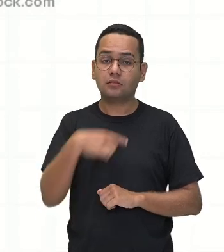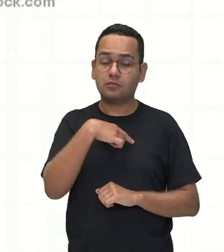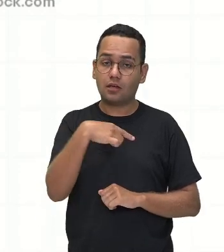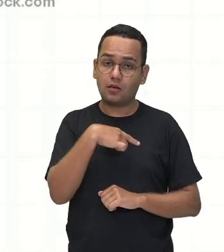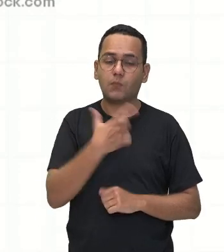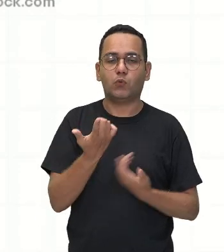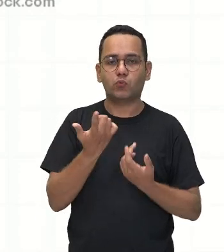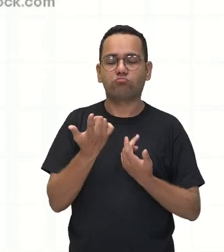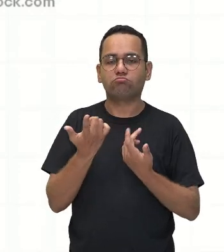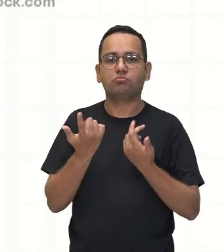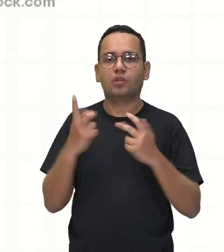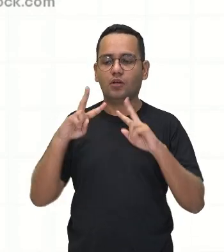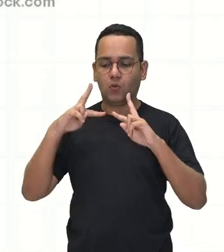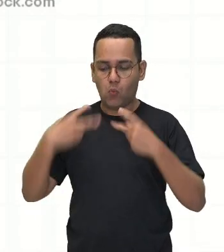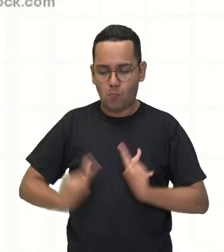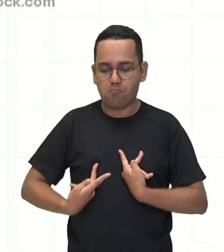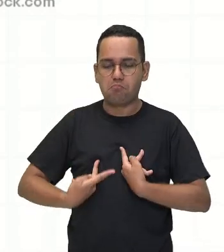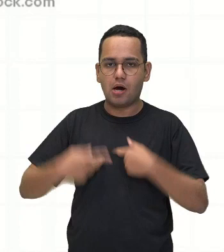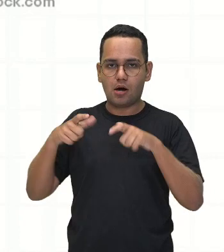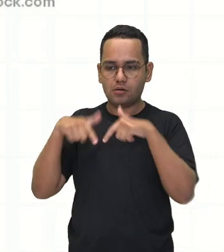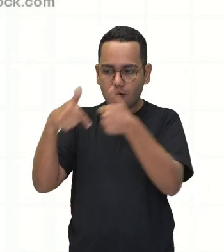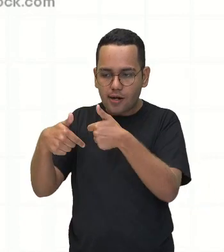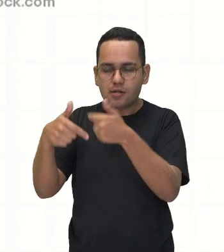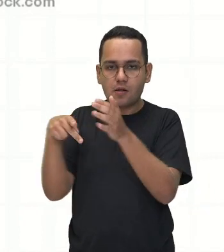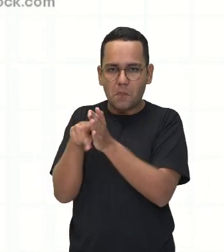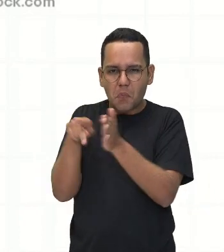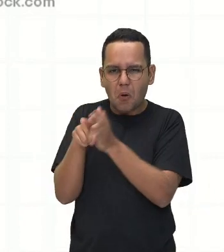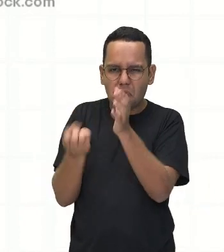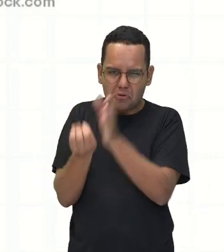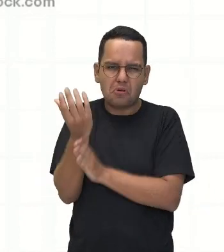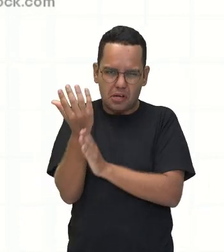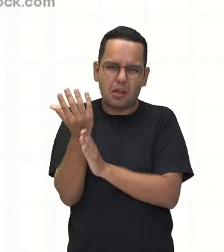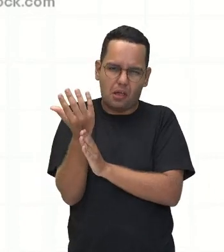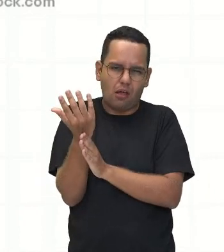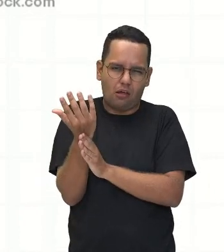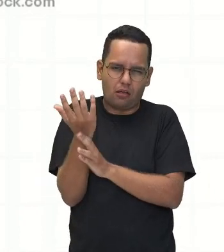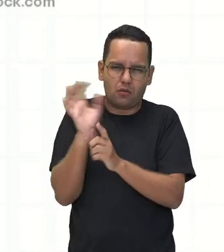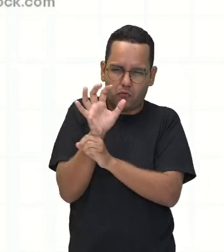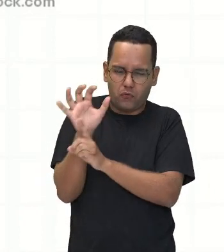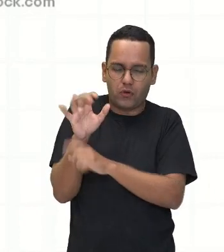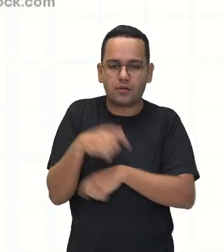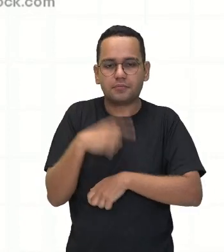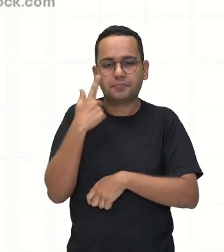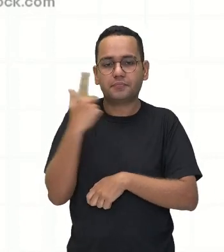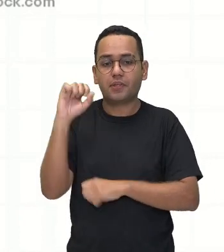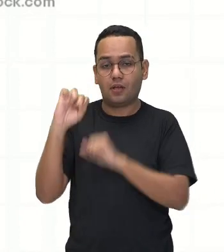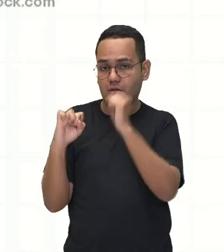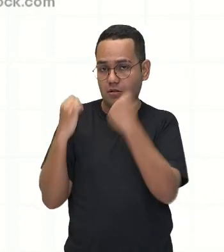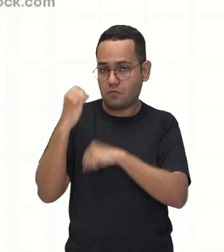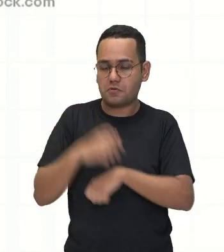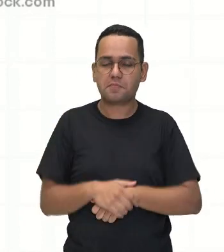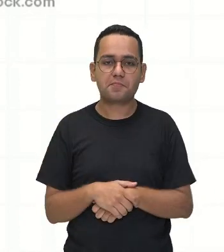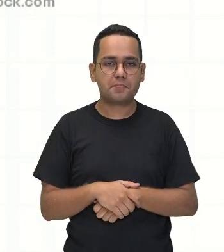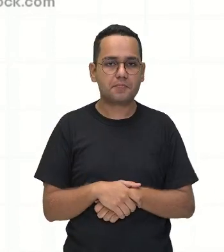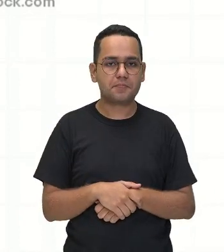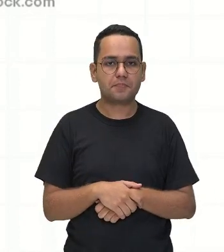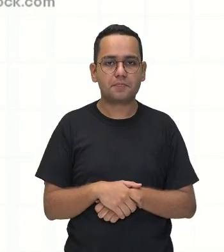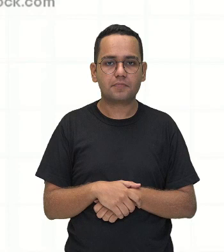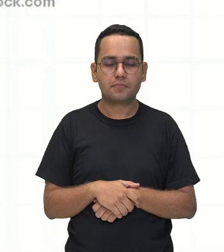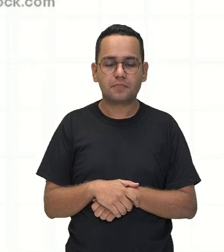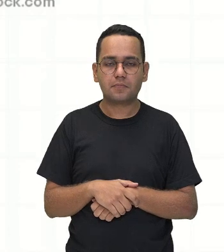antrópicas, causadas pela espécie humana, ó, processos industriais. Então, se são